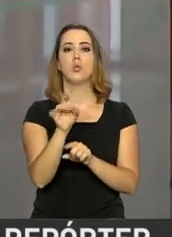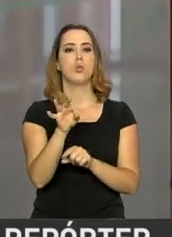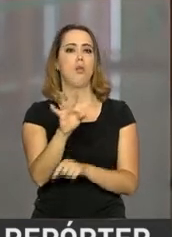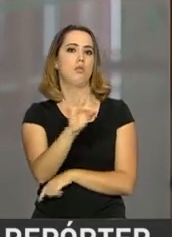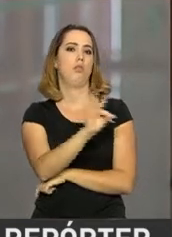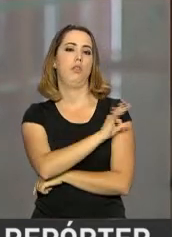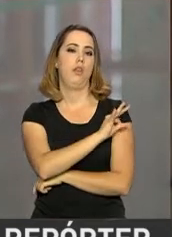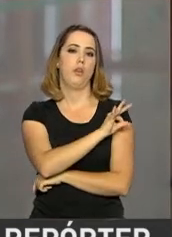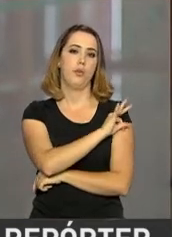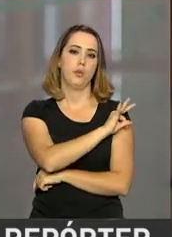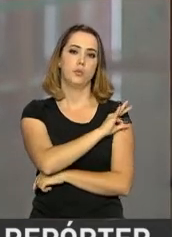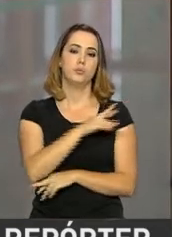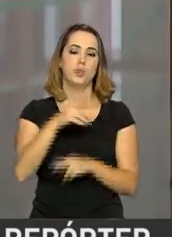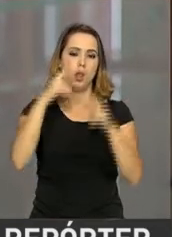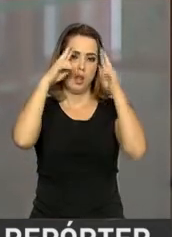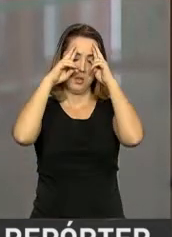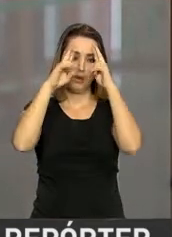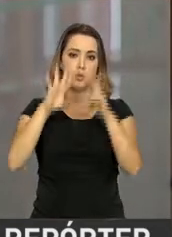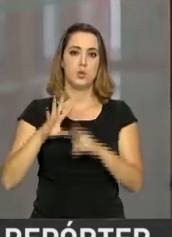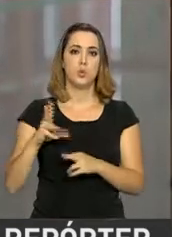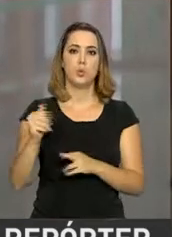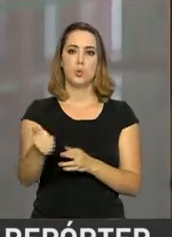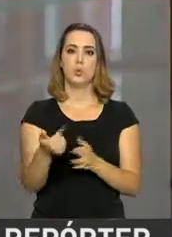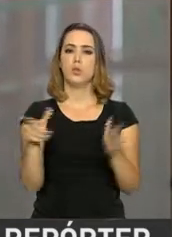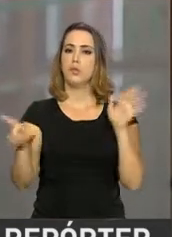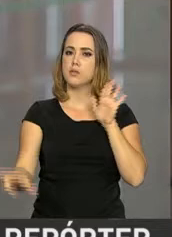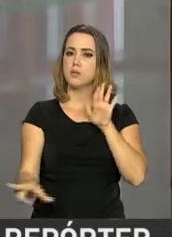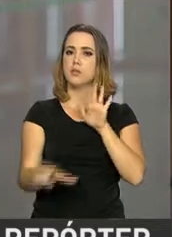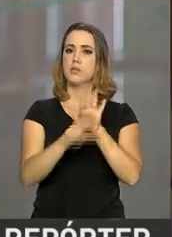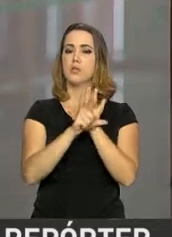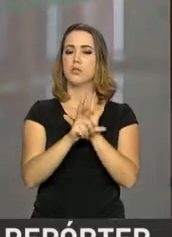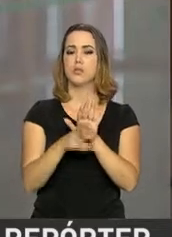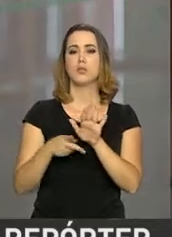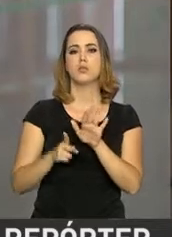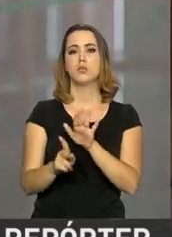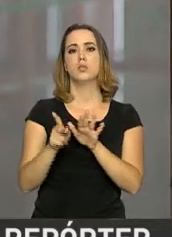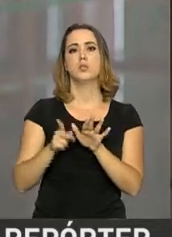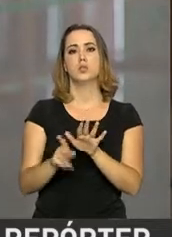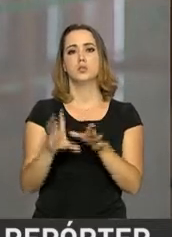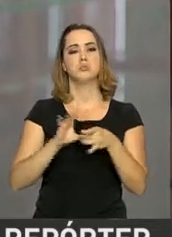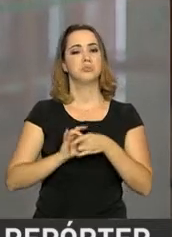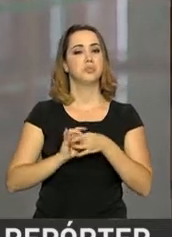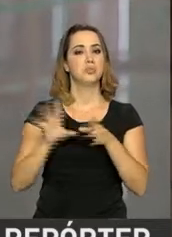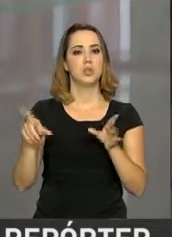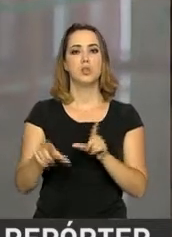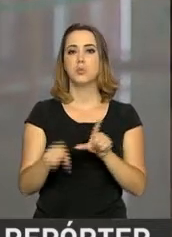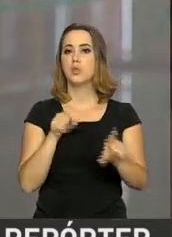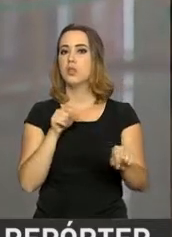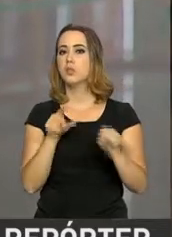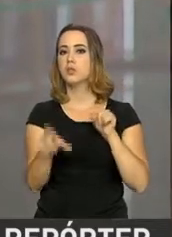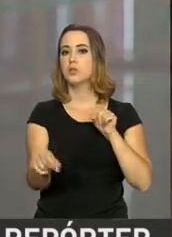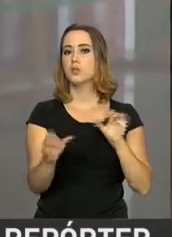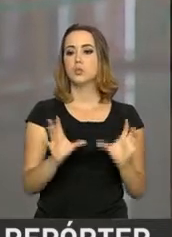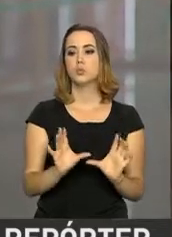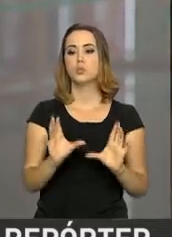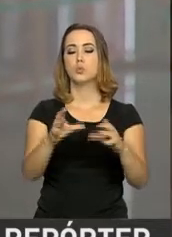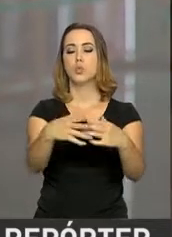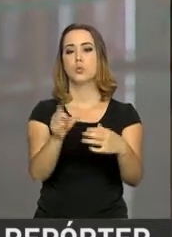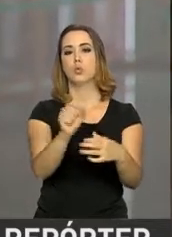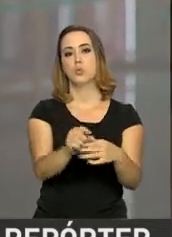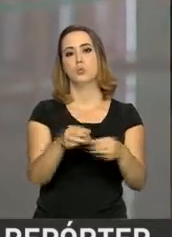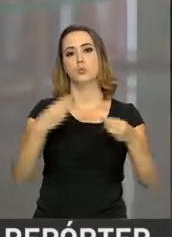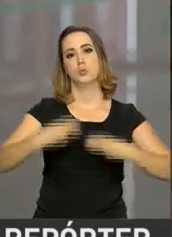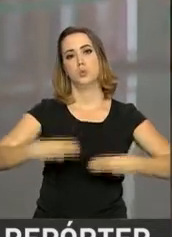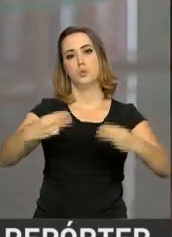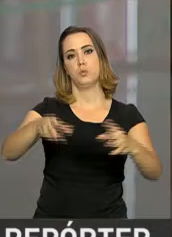técnicos respeitando todos os marcos legais e preservando a autonomia de decisão dos órgãos que integram como o